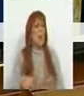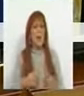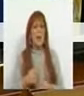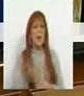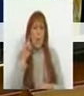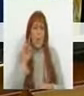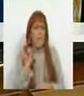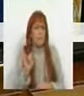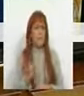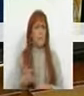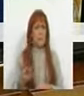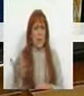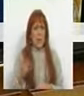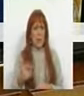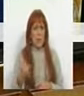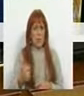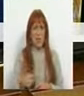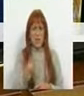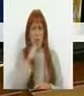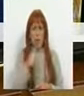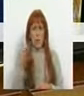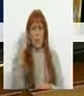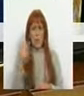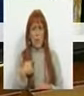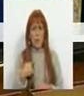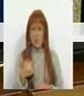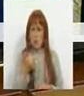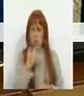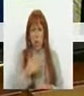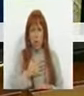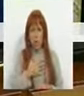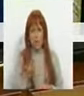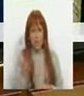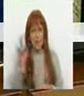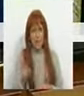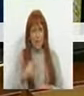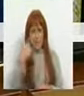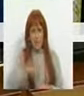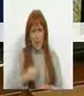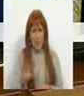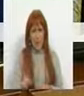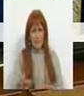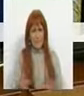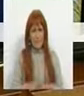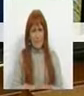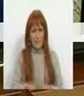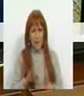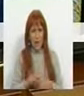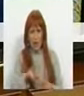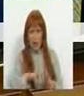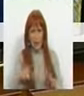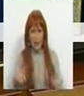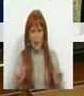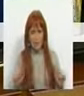sua qualidade de ex-presidente das Águas do Porto não lhe ter agradado a si pessoalmente a respectiva